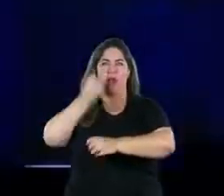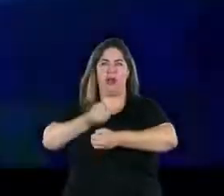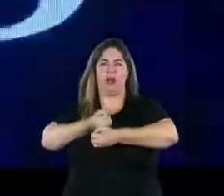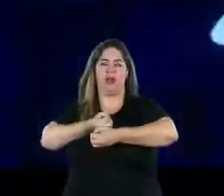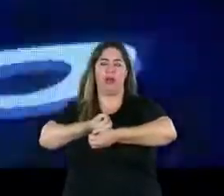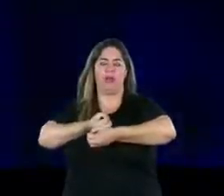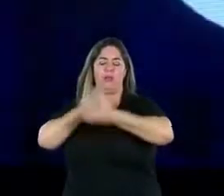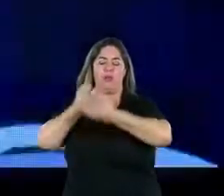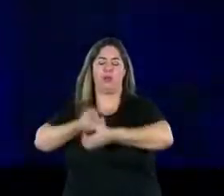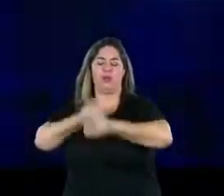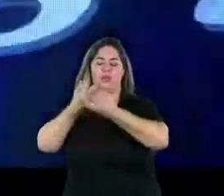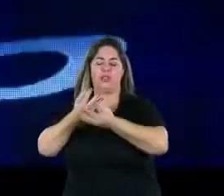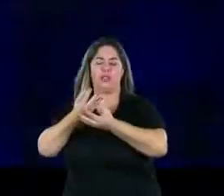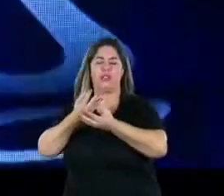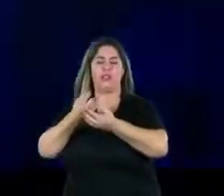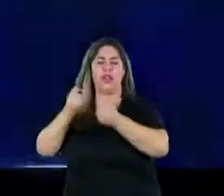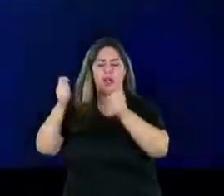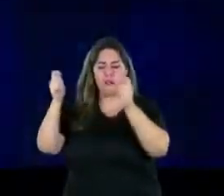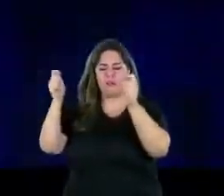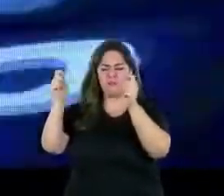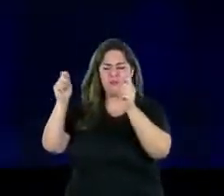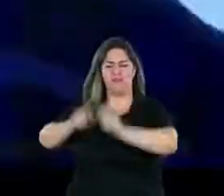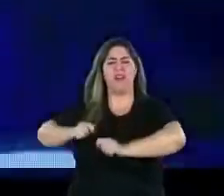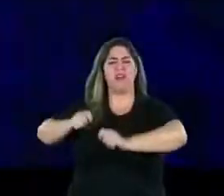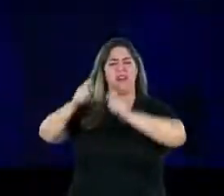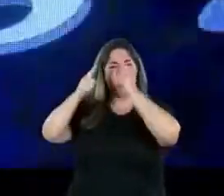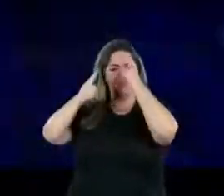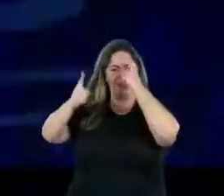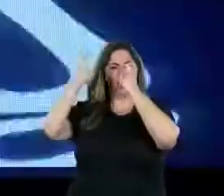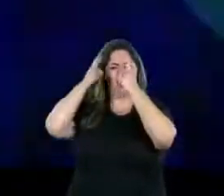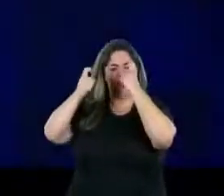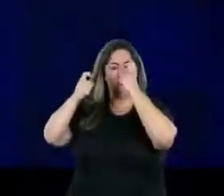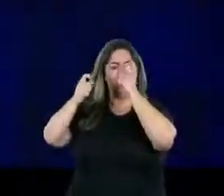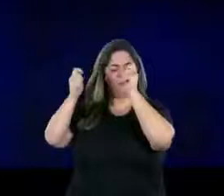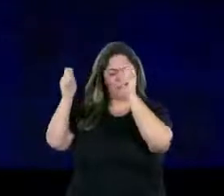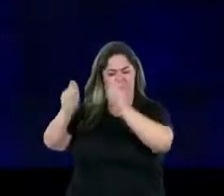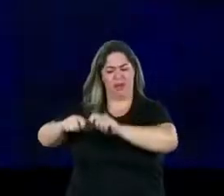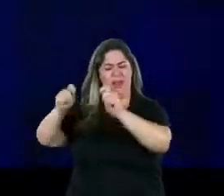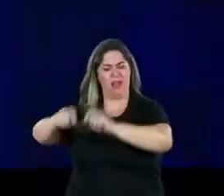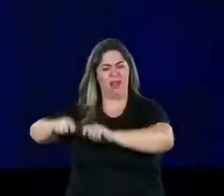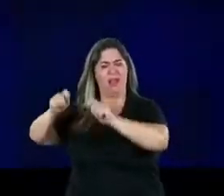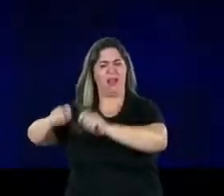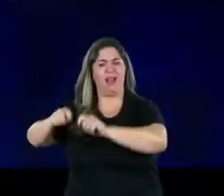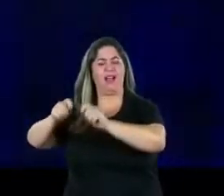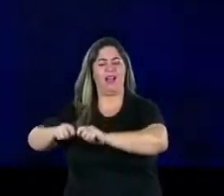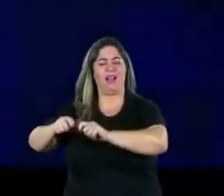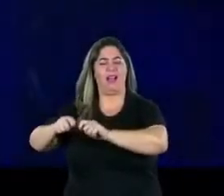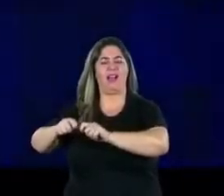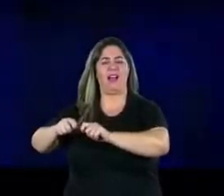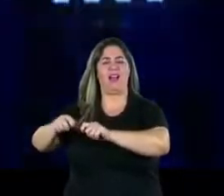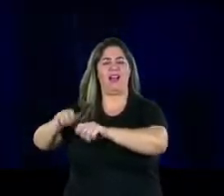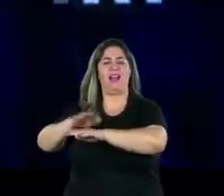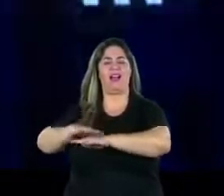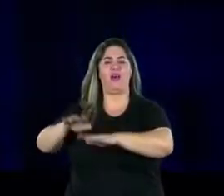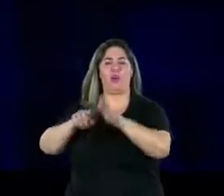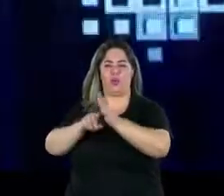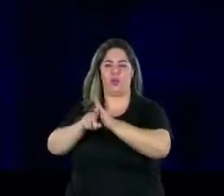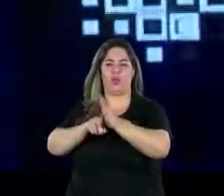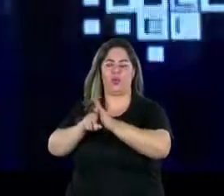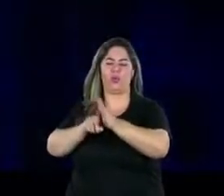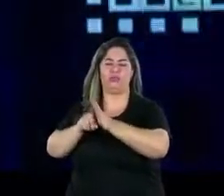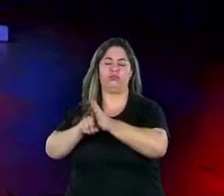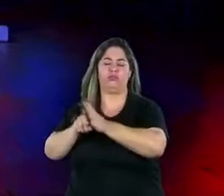como método, como possibilidade de invenção. Isso tem sido o caminho, né, de pesquisa que eu